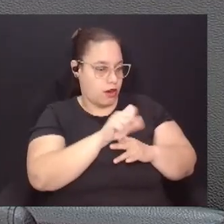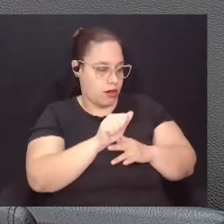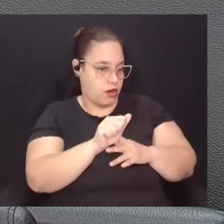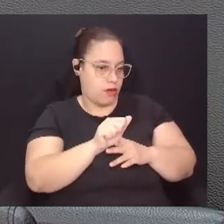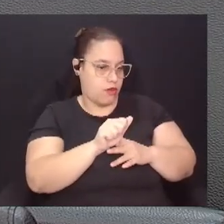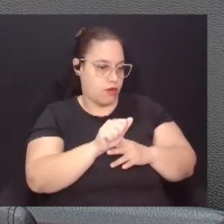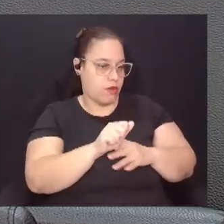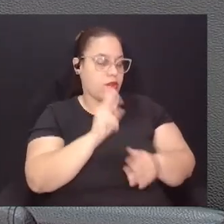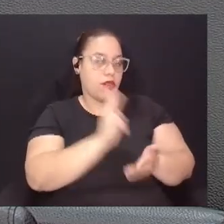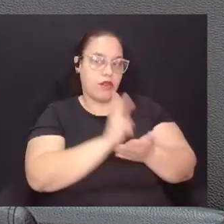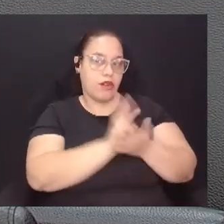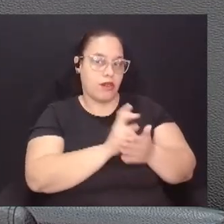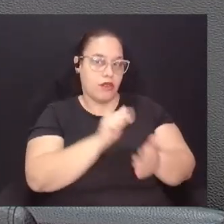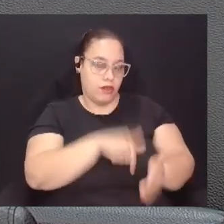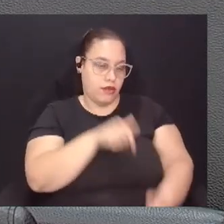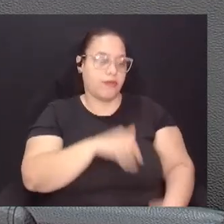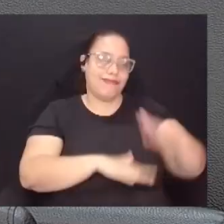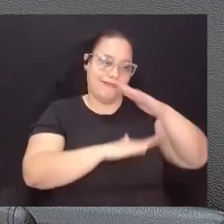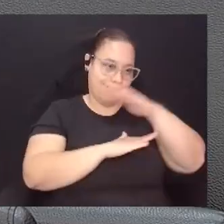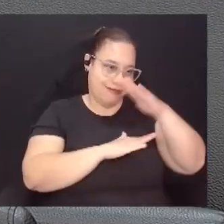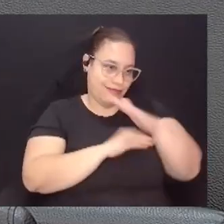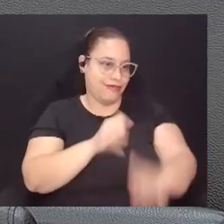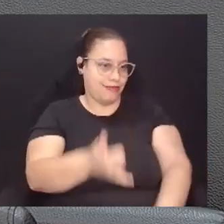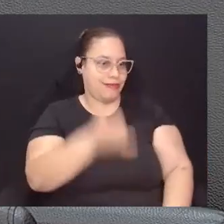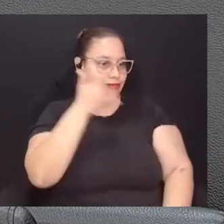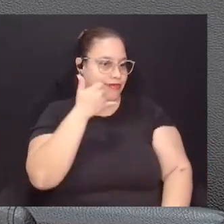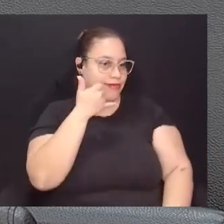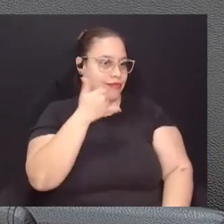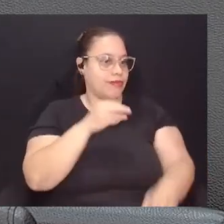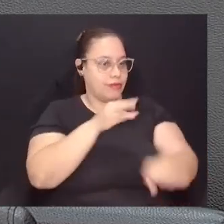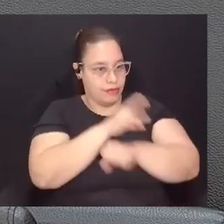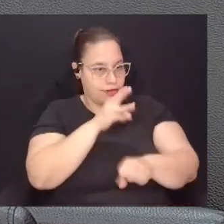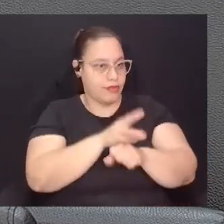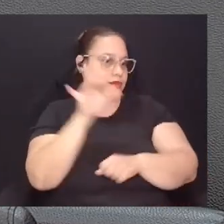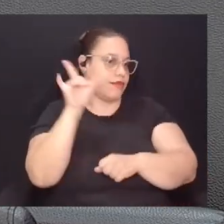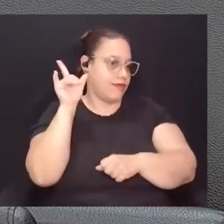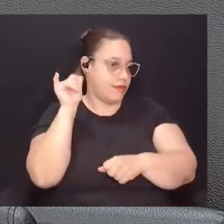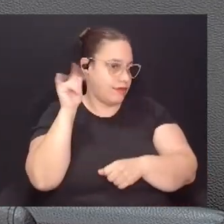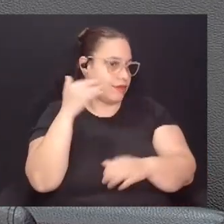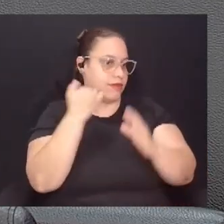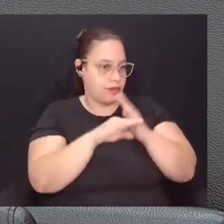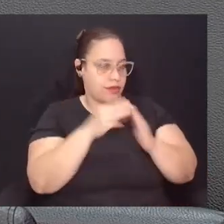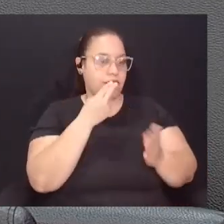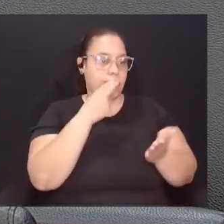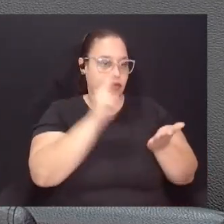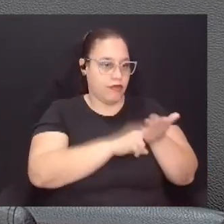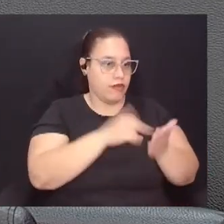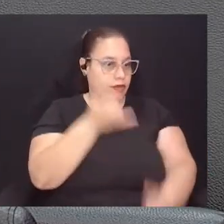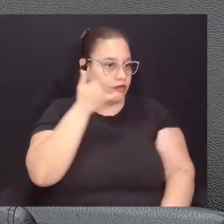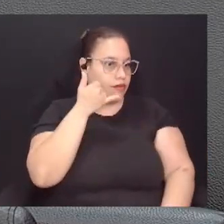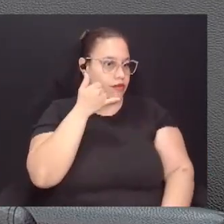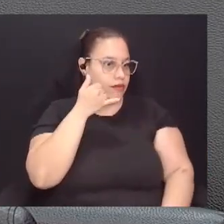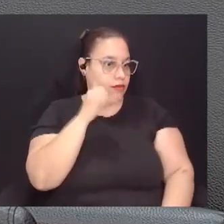vaipaola com 2 L's. E se precisar, a gente está aqui na Câmara. Só ligar, chamar no WhatsApp, chamar no Instagram, mandar e-mail pra gente,